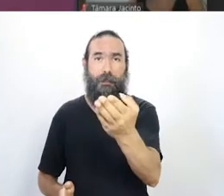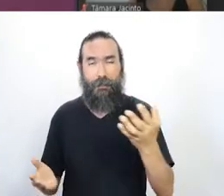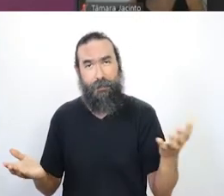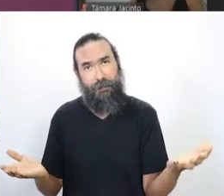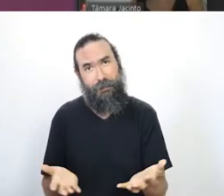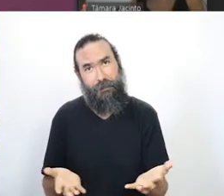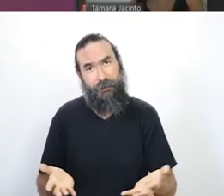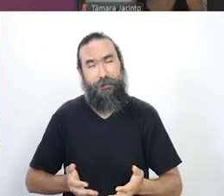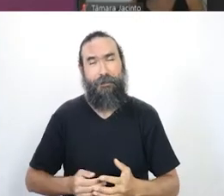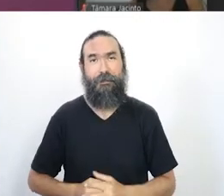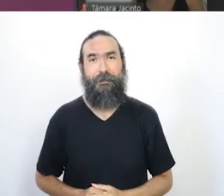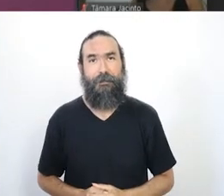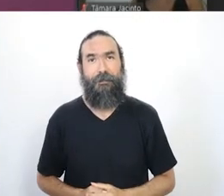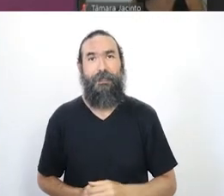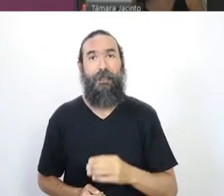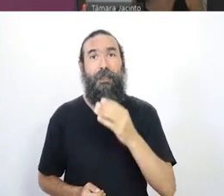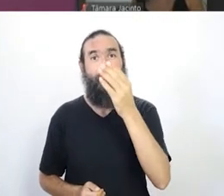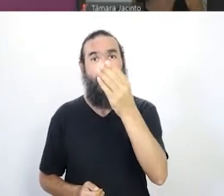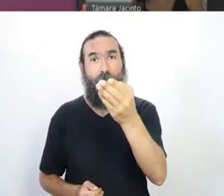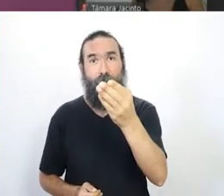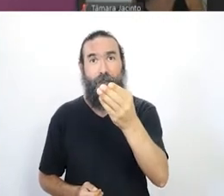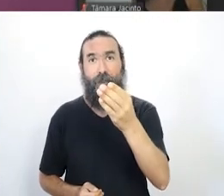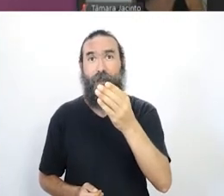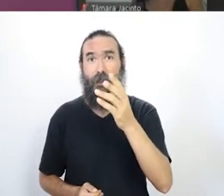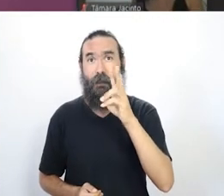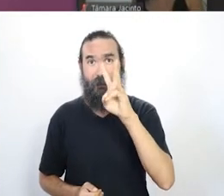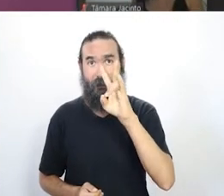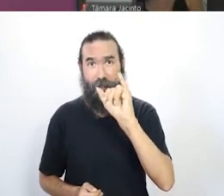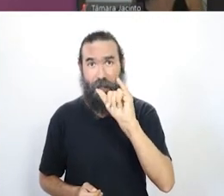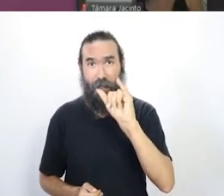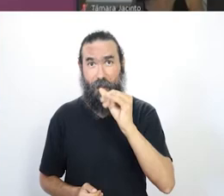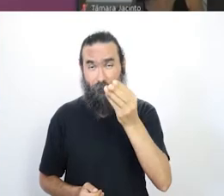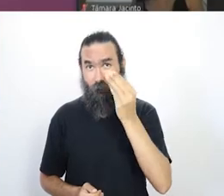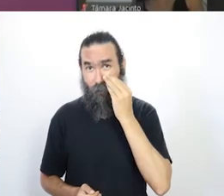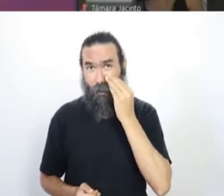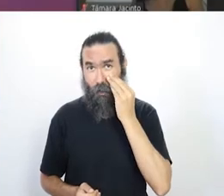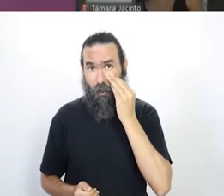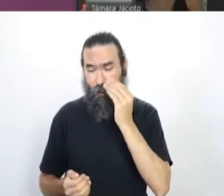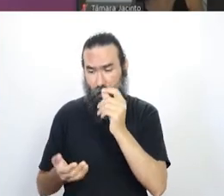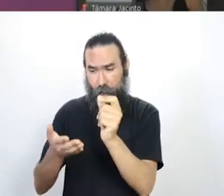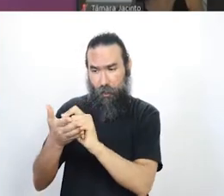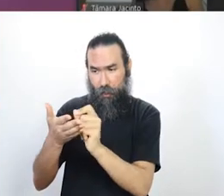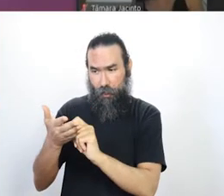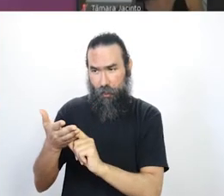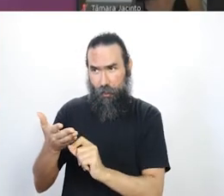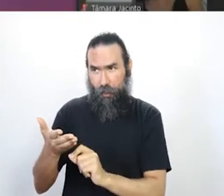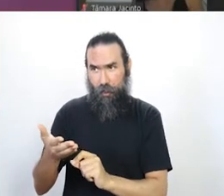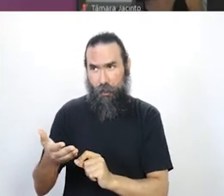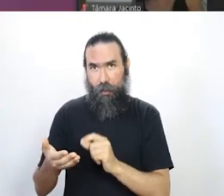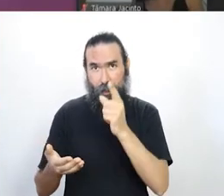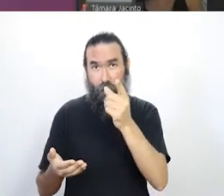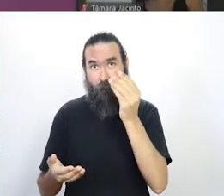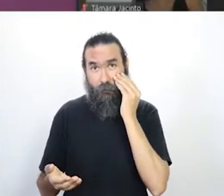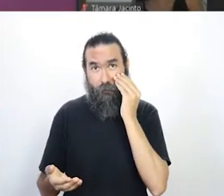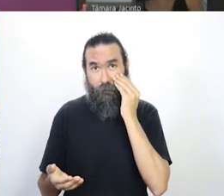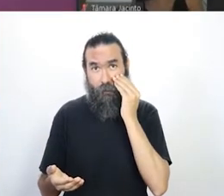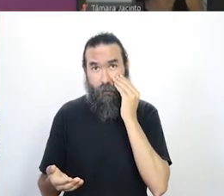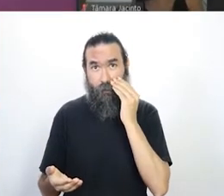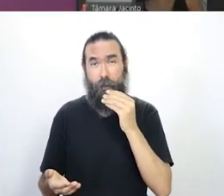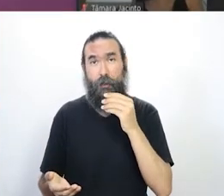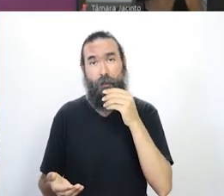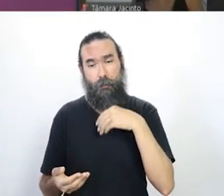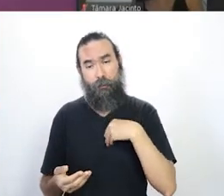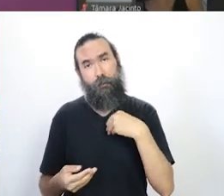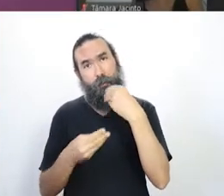E você vai ficar com essa letra para você fazer seus shows, que ela